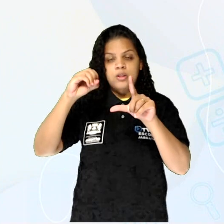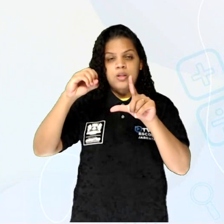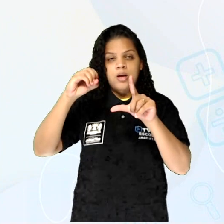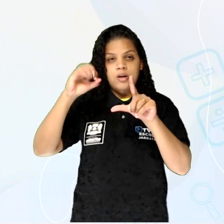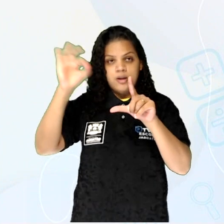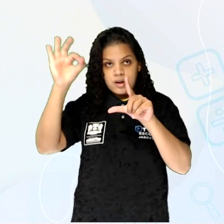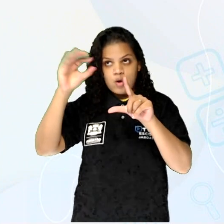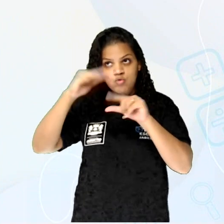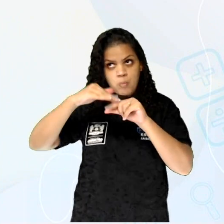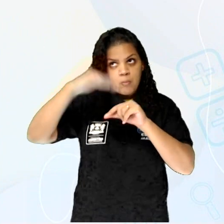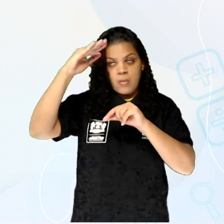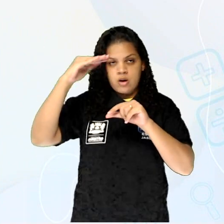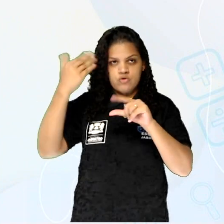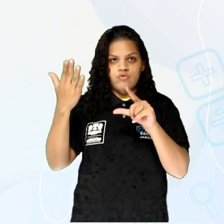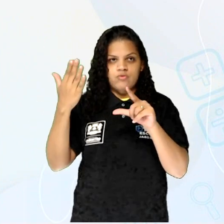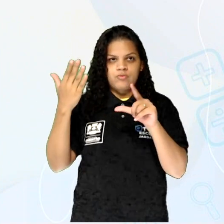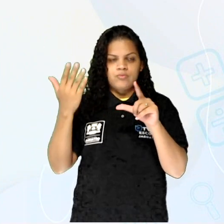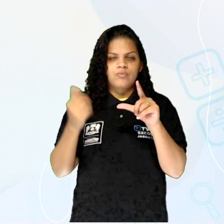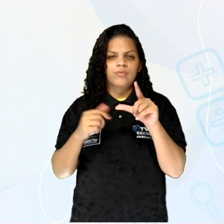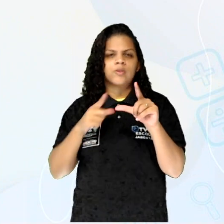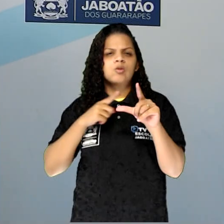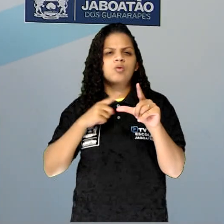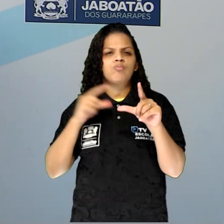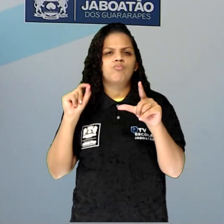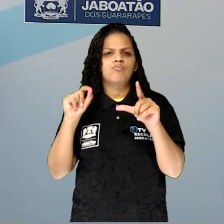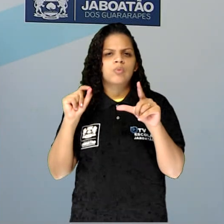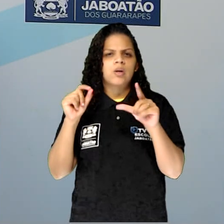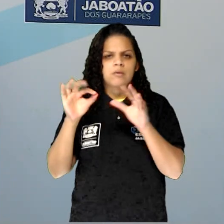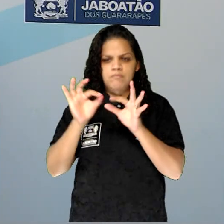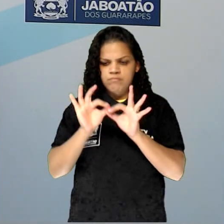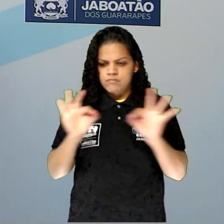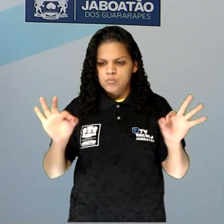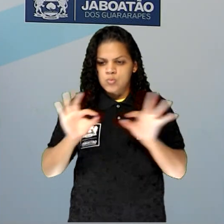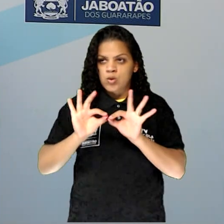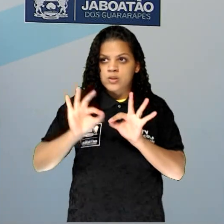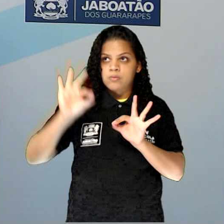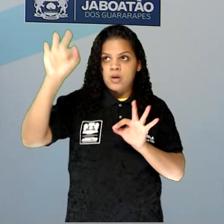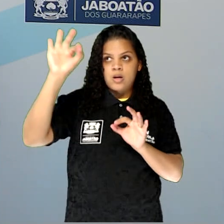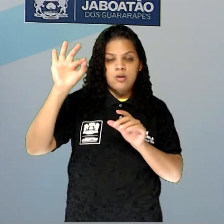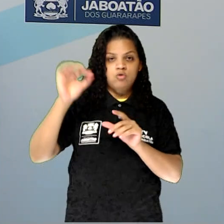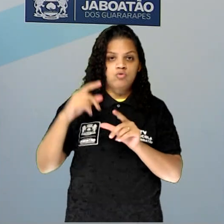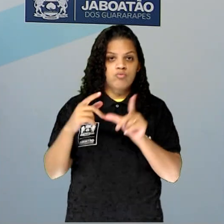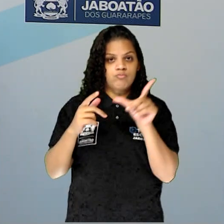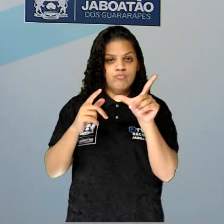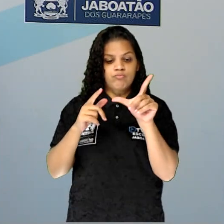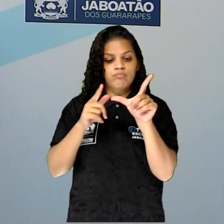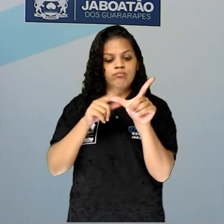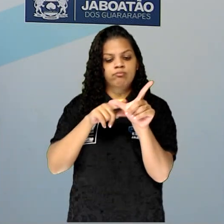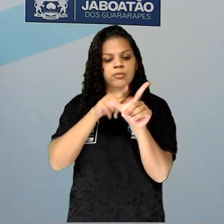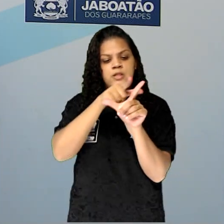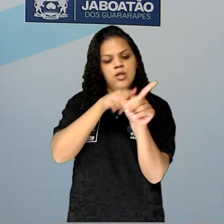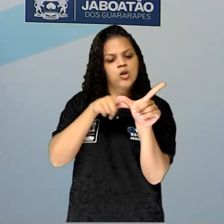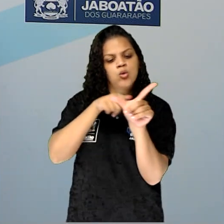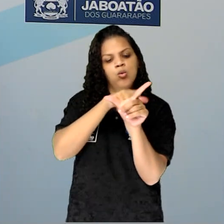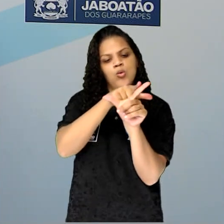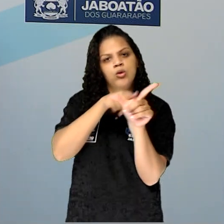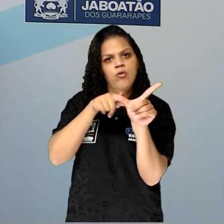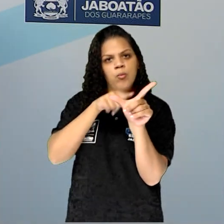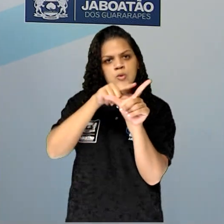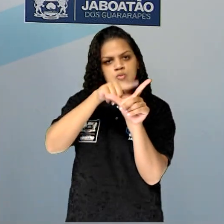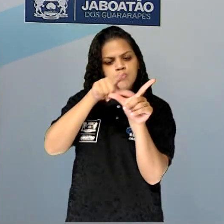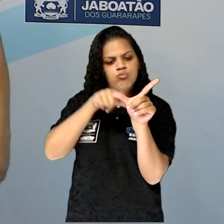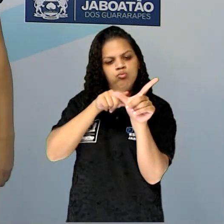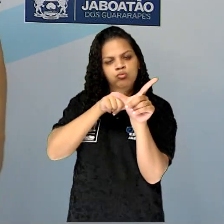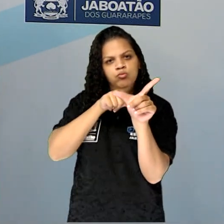graus observem nós temos aqui duas semi-retas ela se encontram formando um